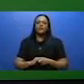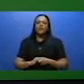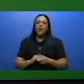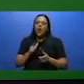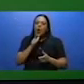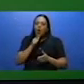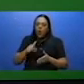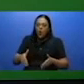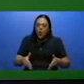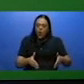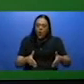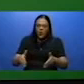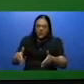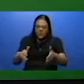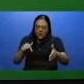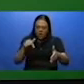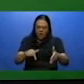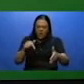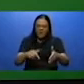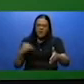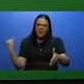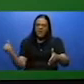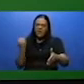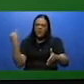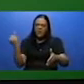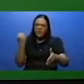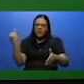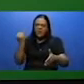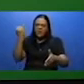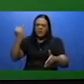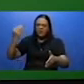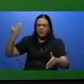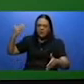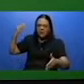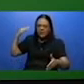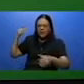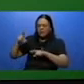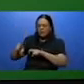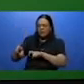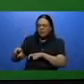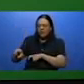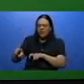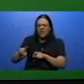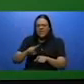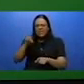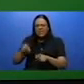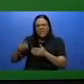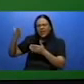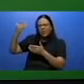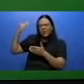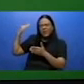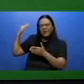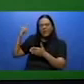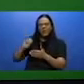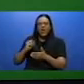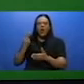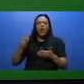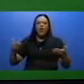rios foram importantes para a agricultura. Será que foram? Será que eles não são